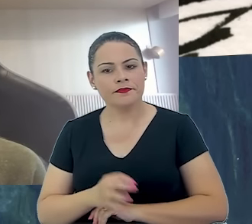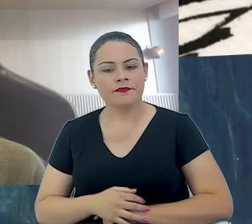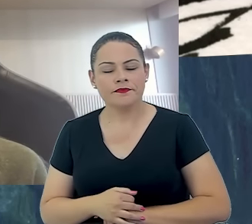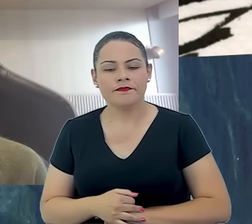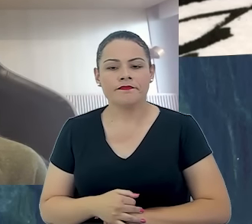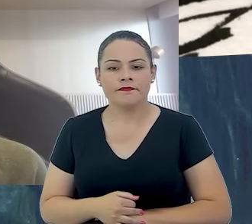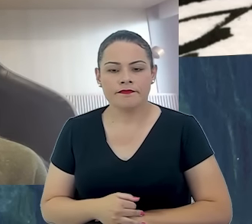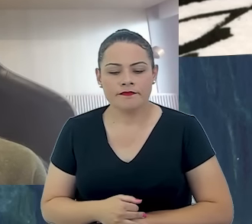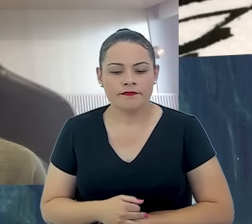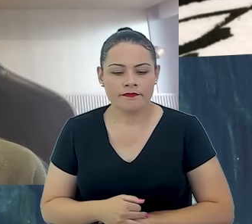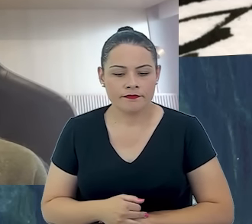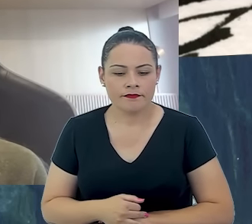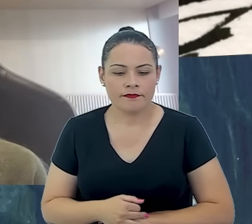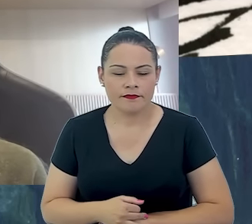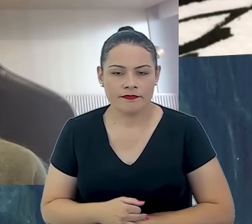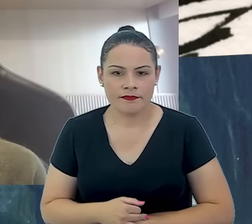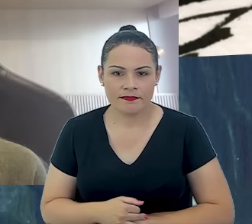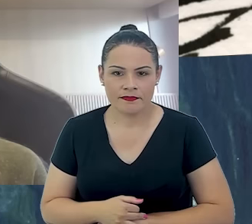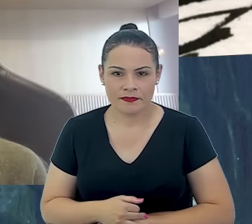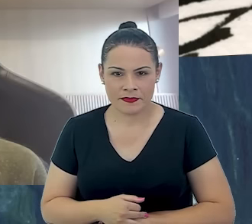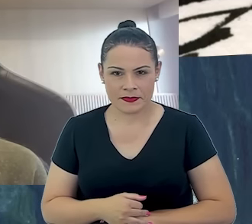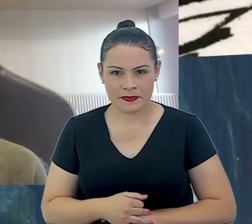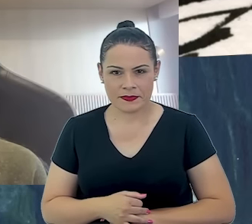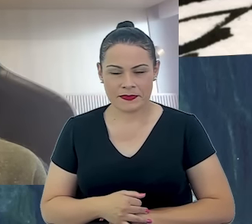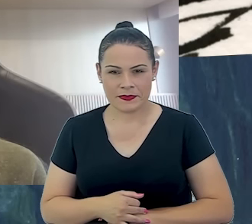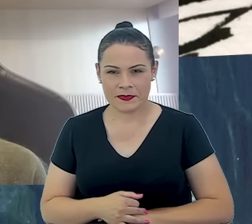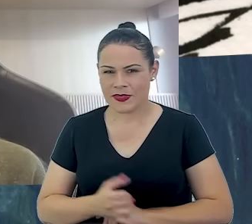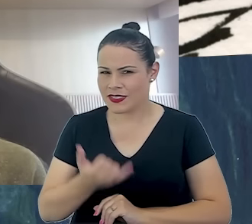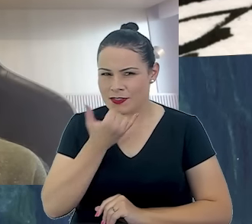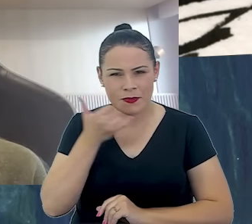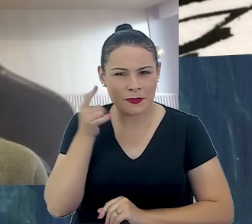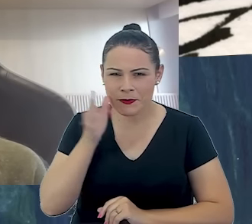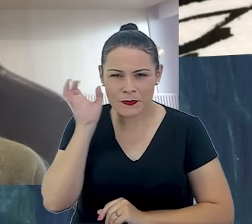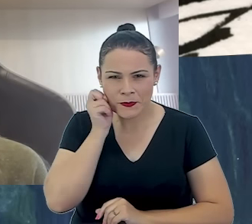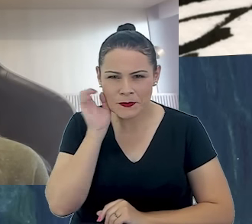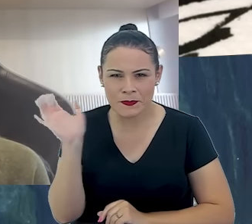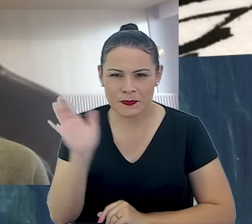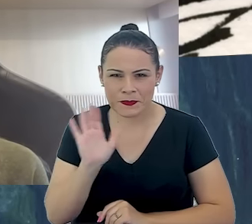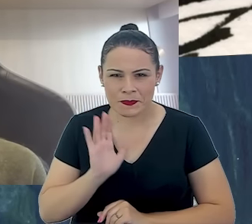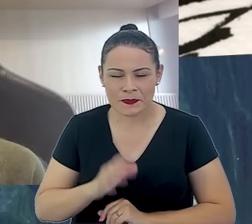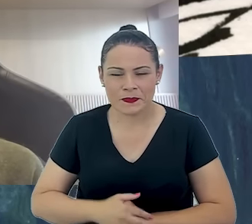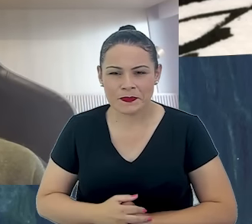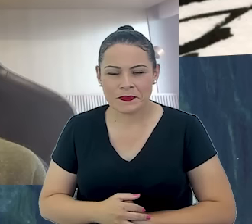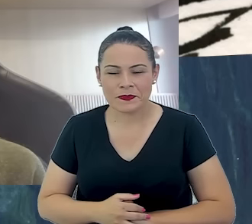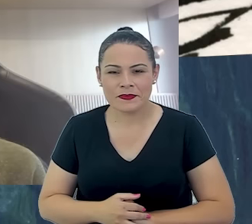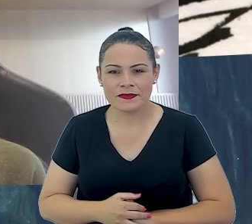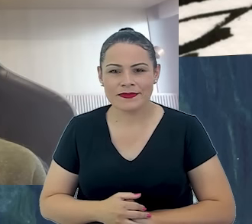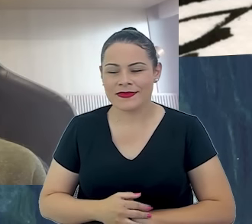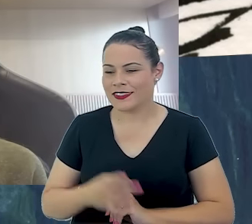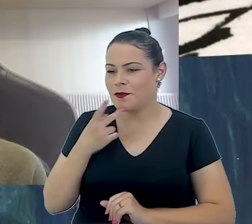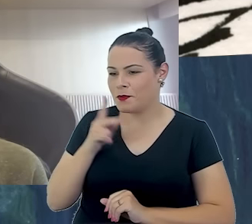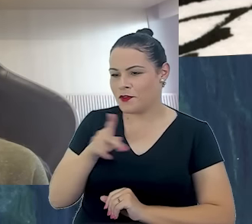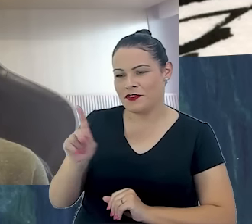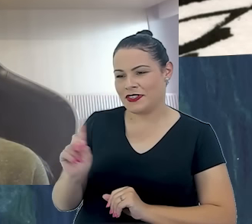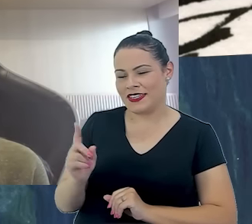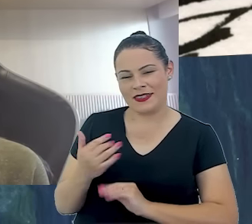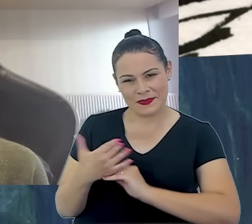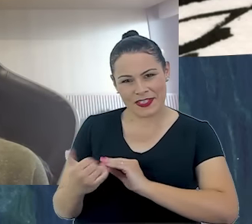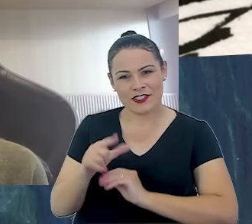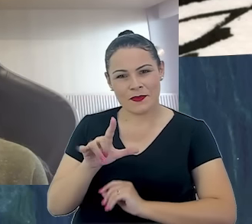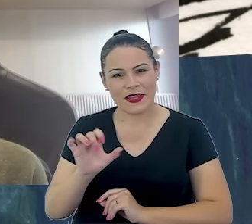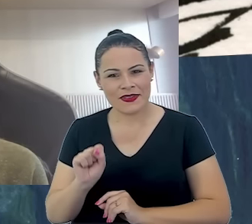né abre Professora desculpa não não não não ouvi você profess eu disse professor não luí